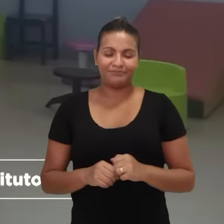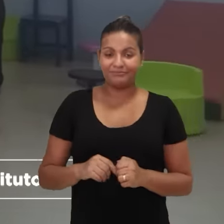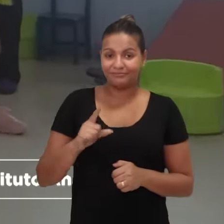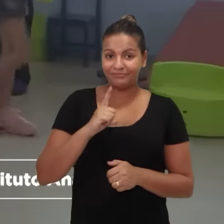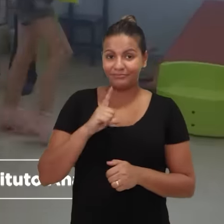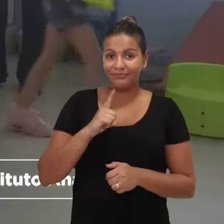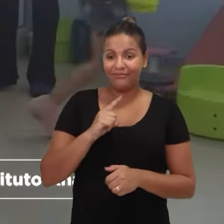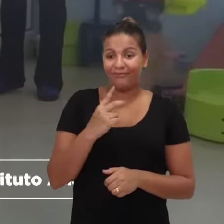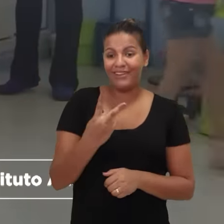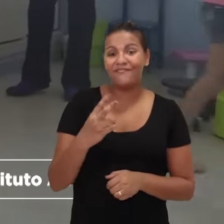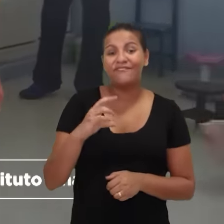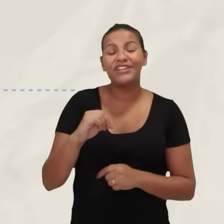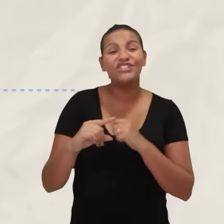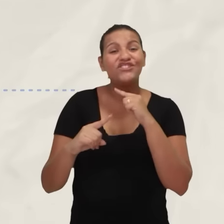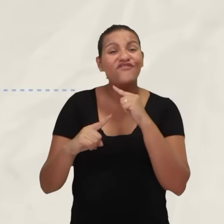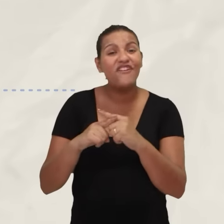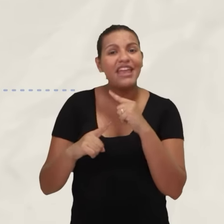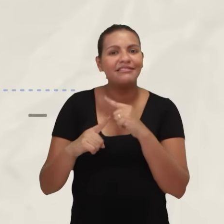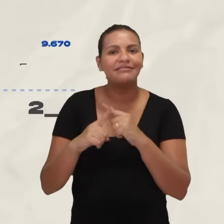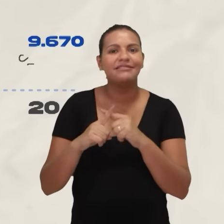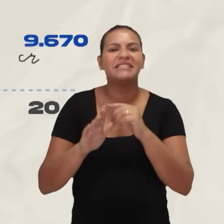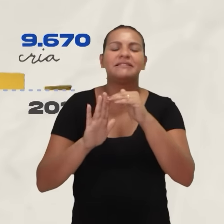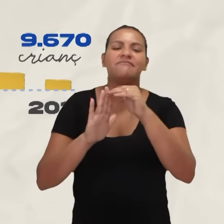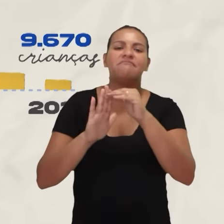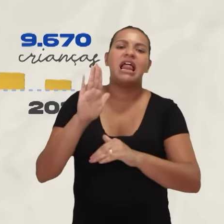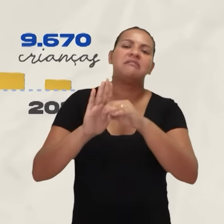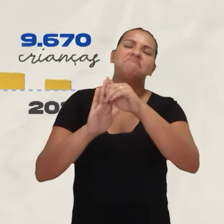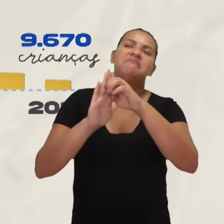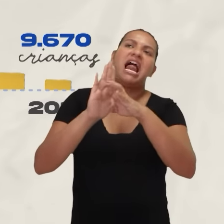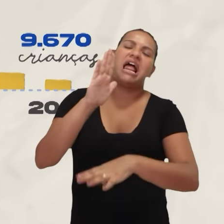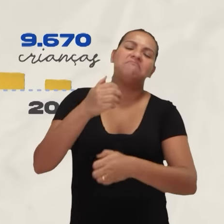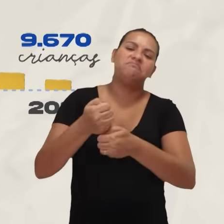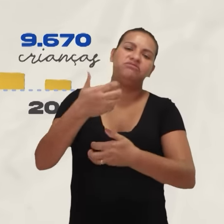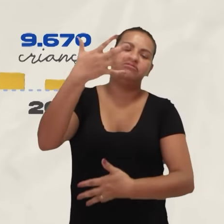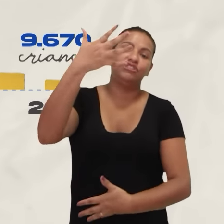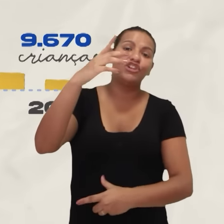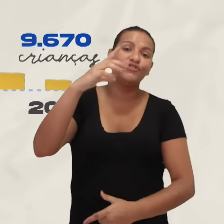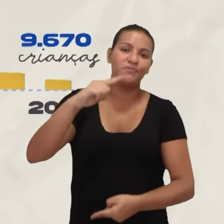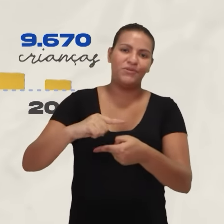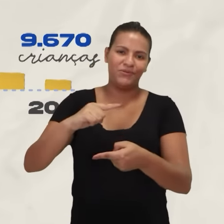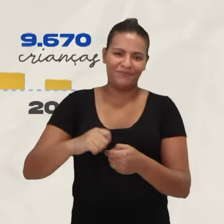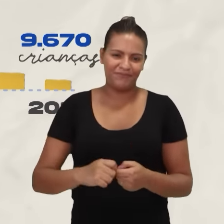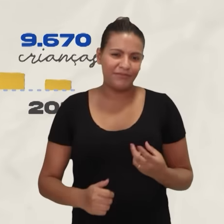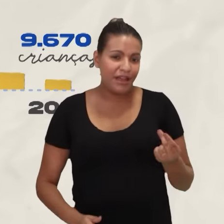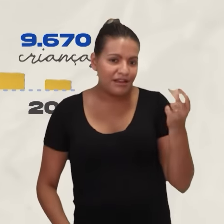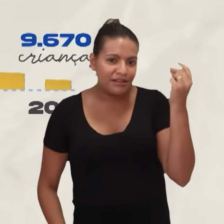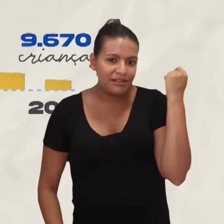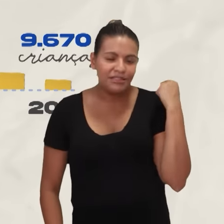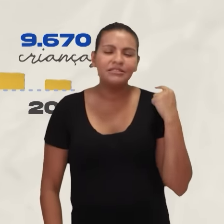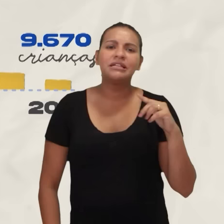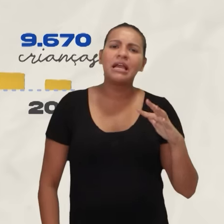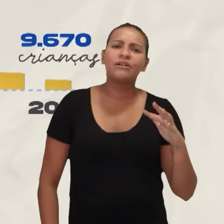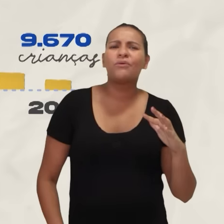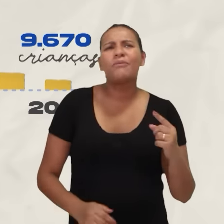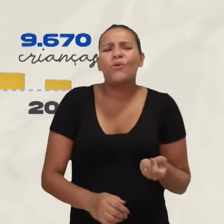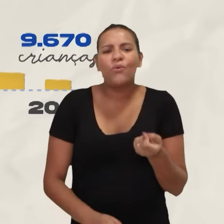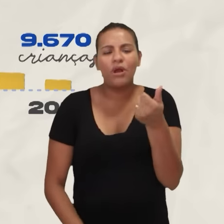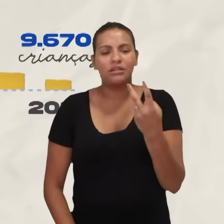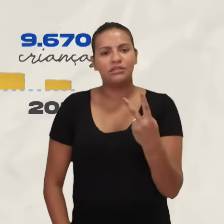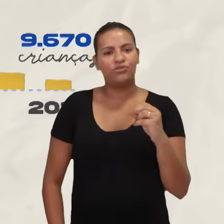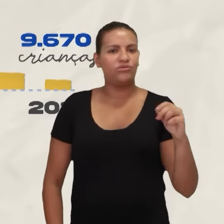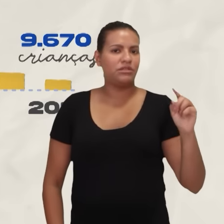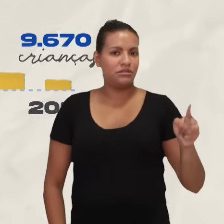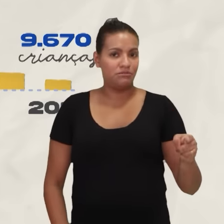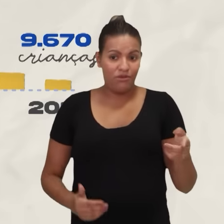diminuiu 20 vezes. Lá em 2006, eram quase 200 mil crianças à espera de uma vaga, e esse número caiu